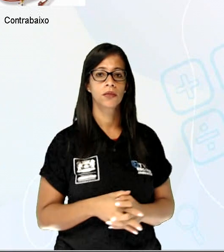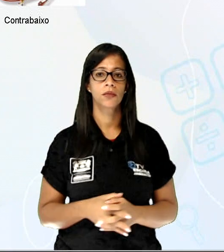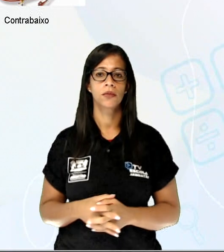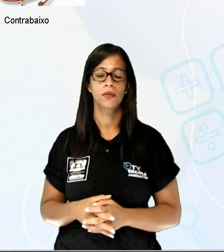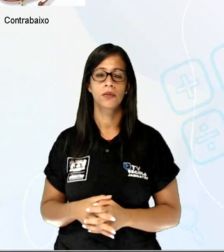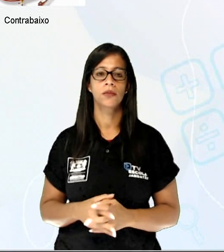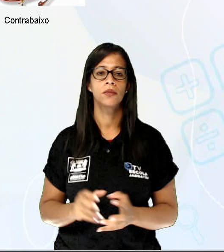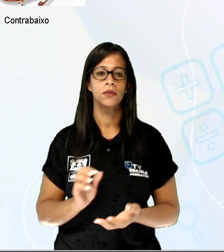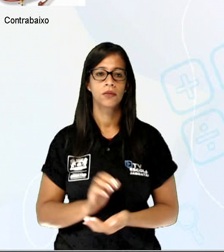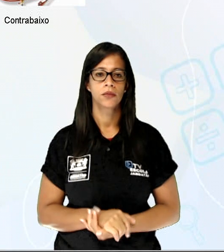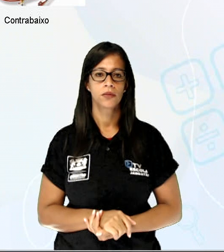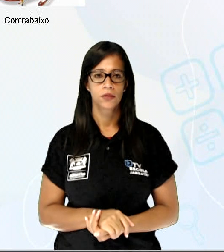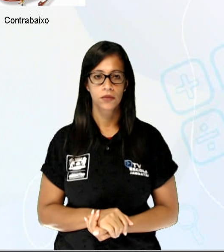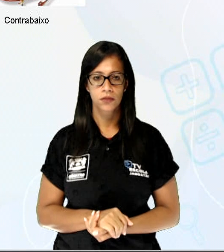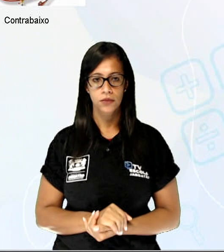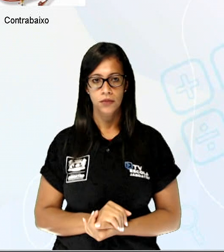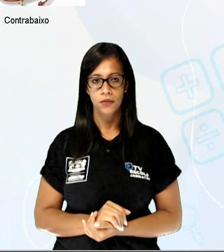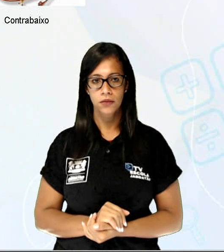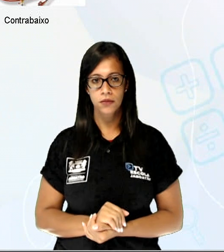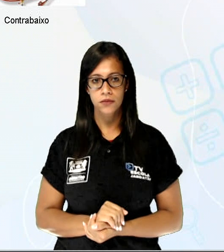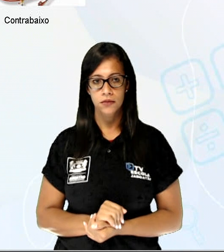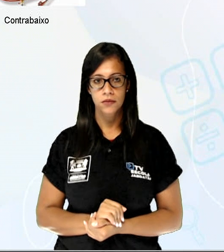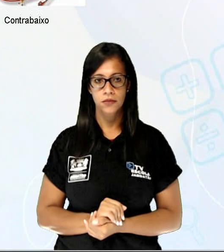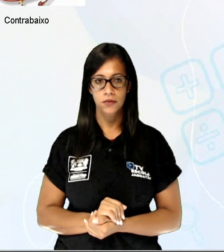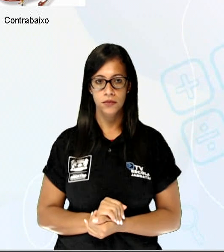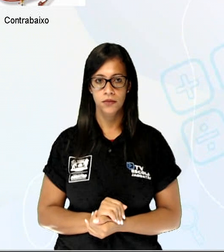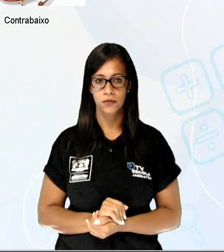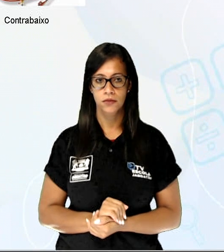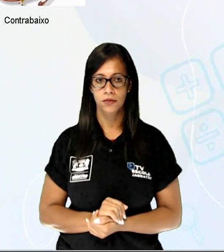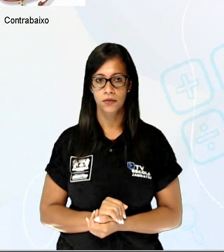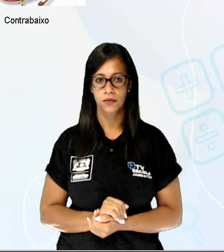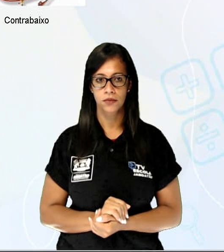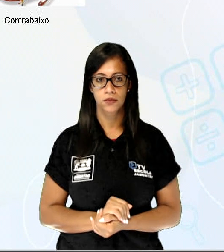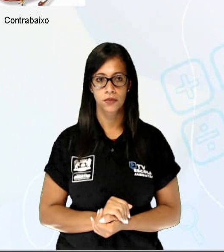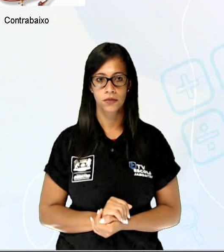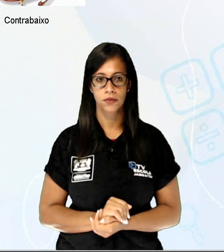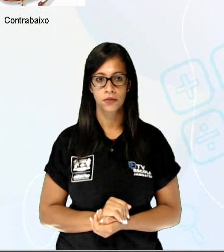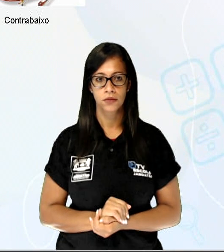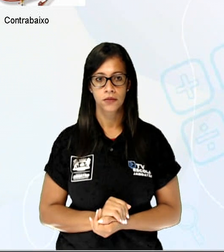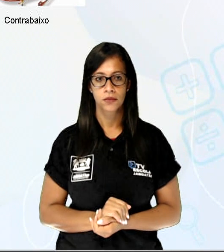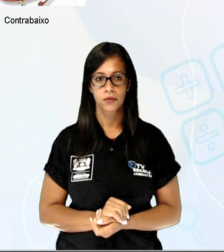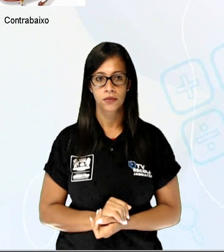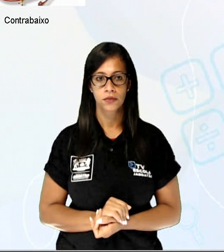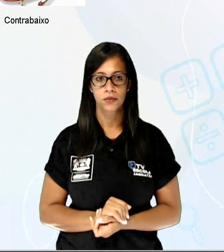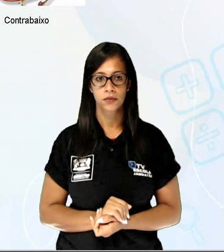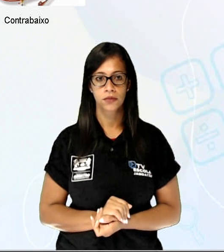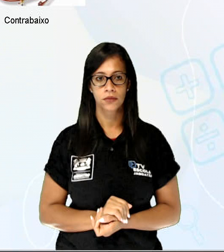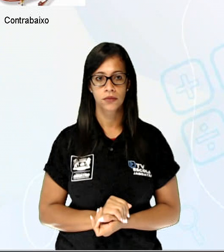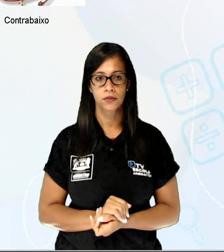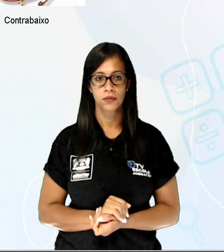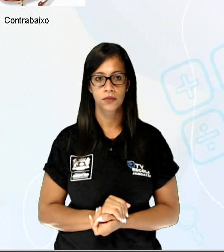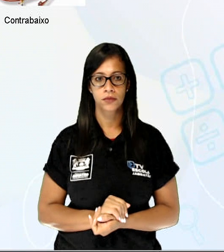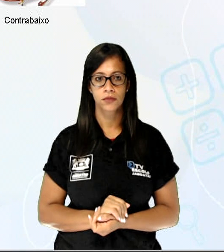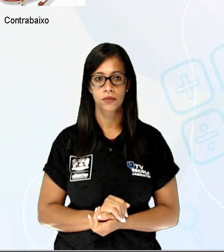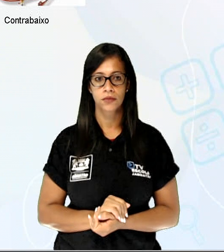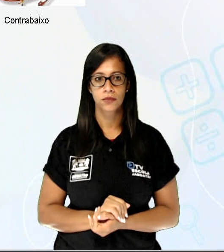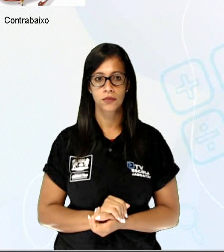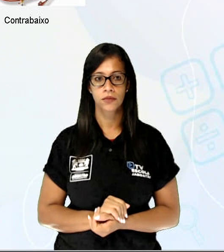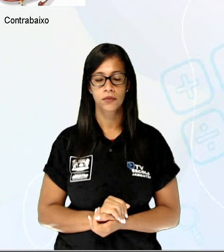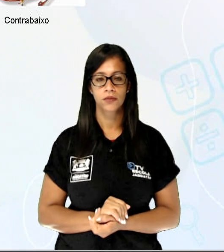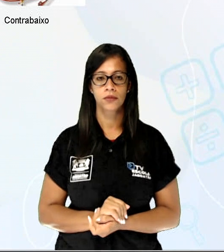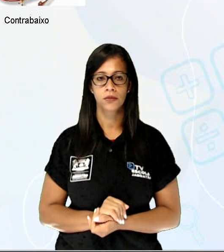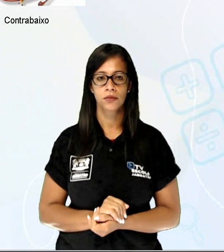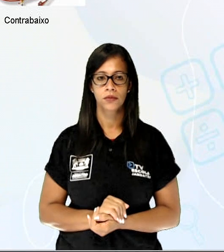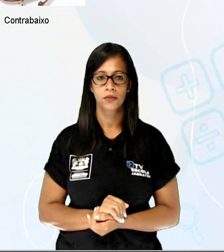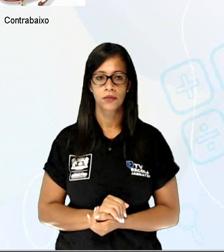o instrumento. Pronto. Aí você pode falar. Eu vou falar E ela o naipe, pronto, ok. Pronto.